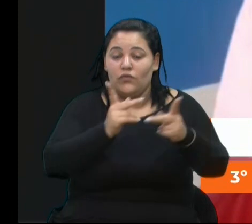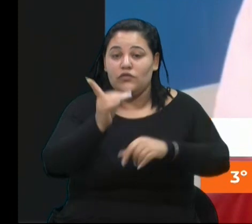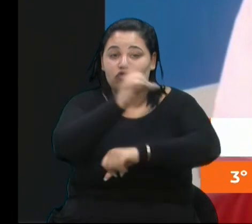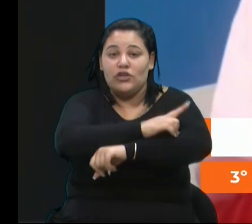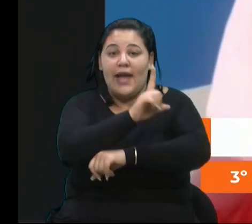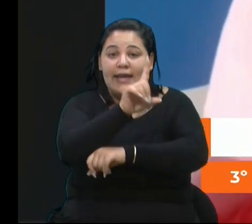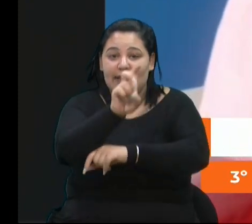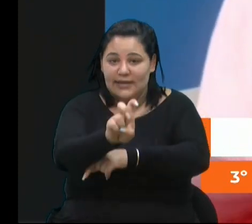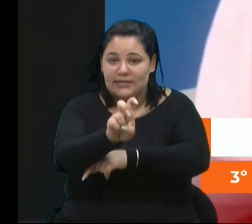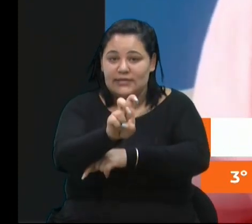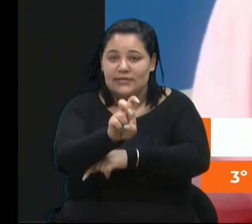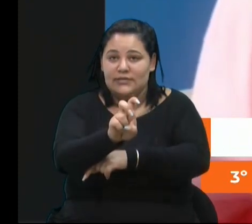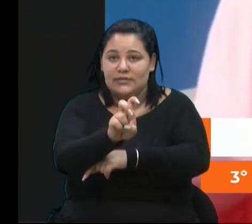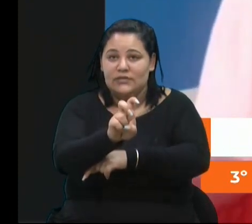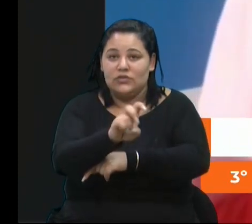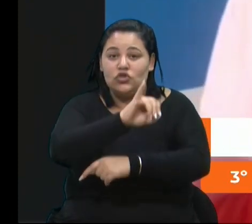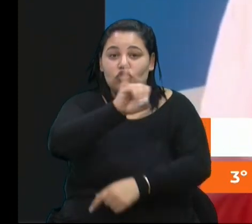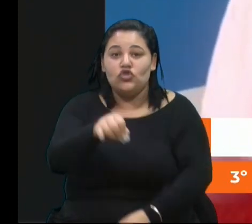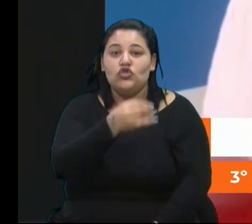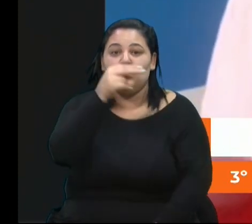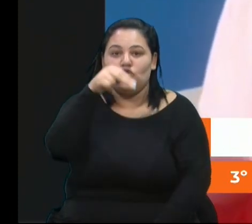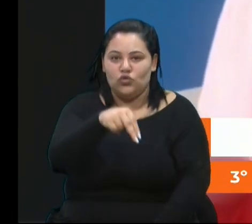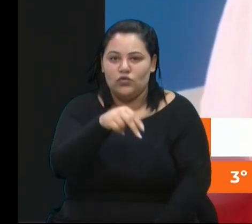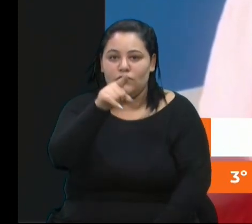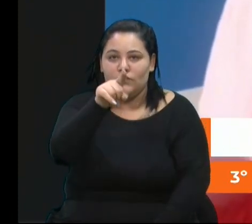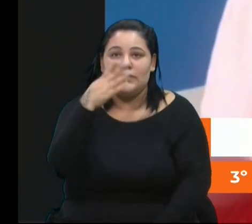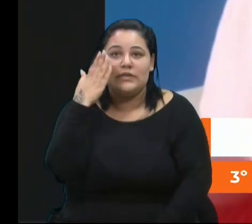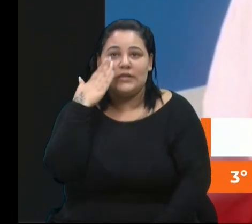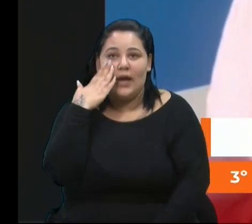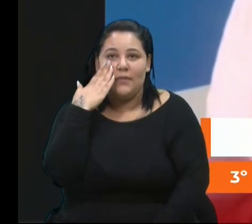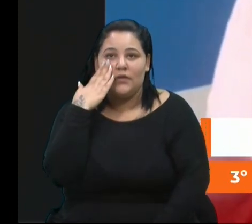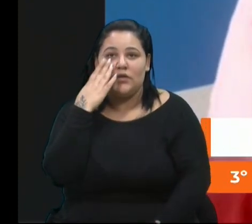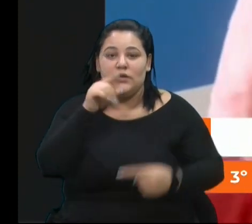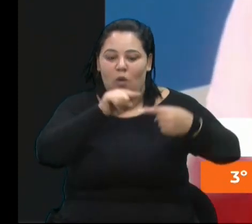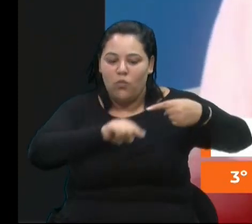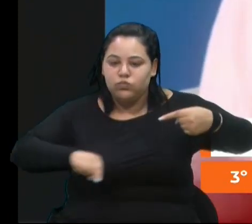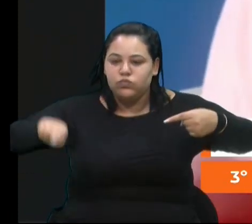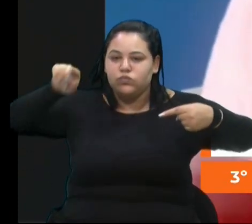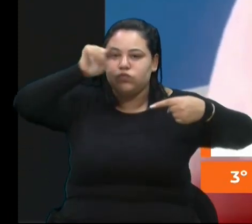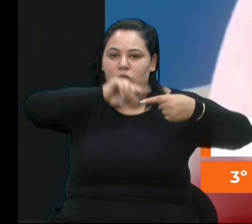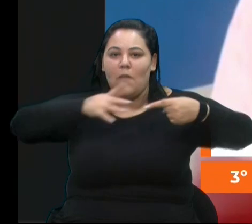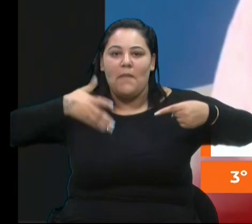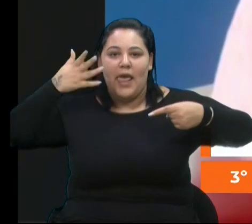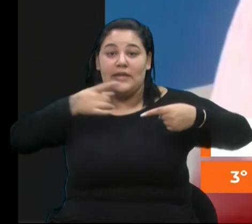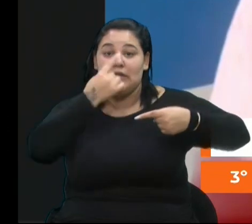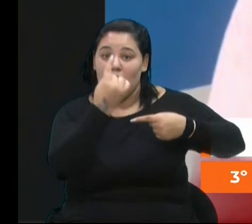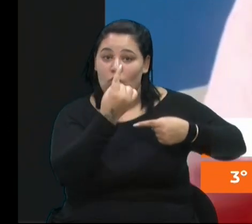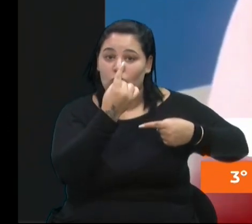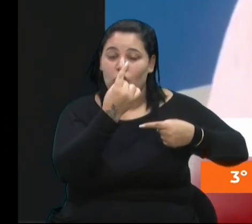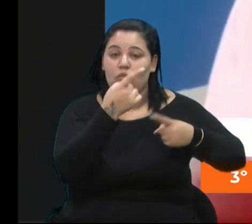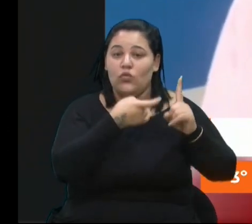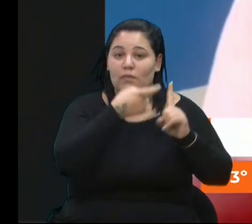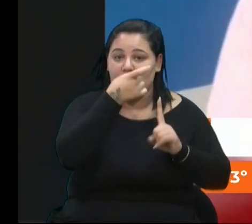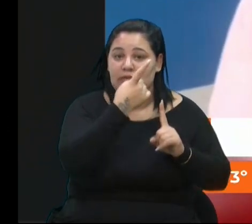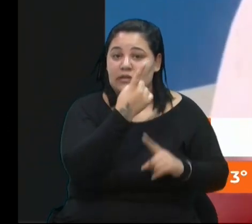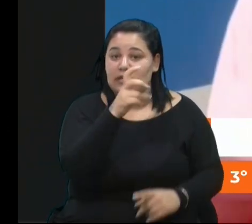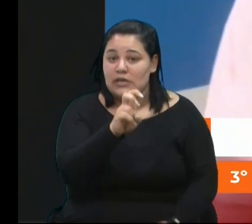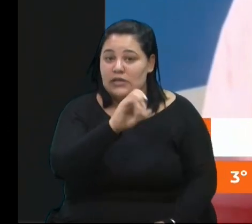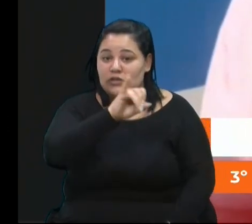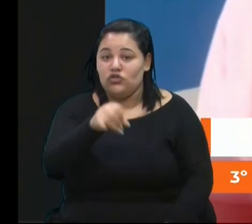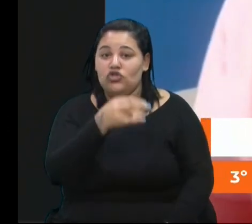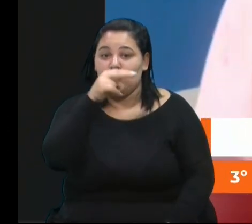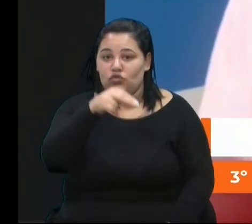dia 15 de junho. Vocês sabem que o ciclo de palestras, esse aqui é o terceiro, é um por mês, né? Então, dia 15 de junho,